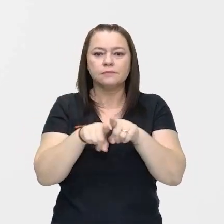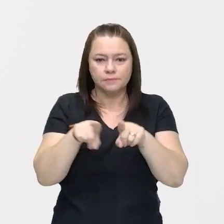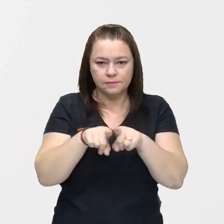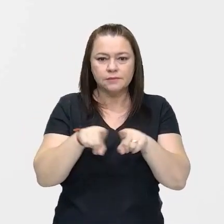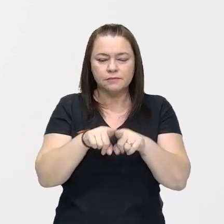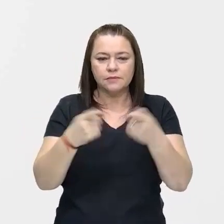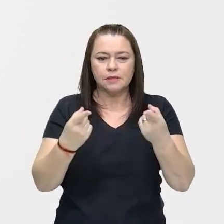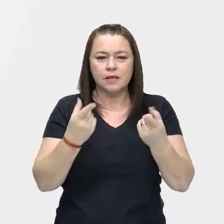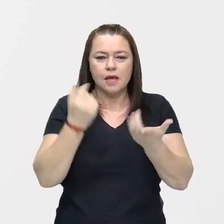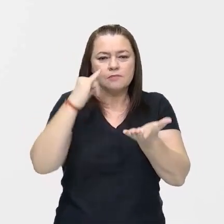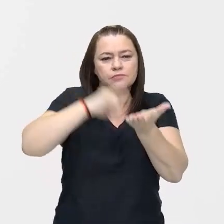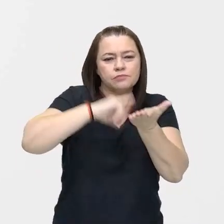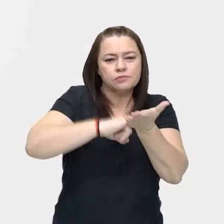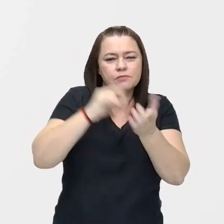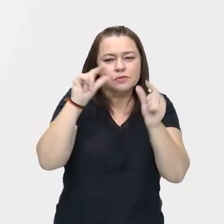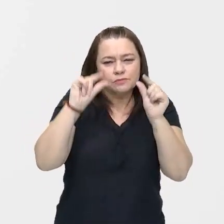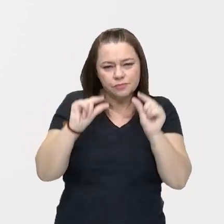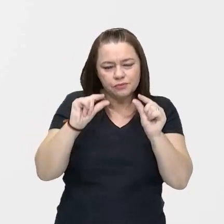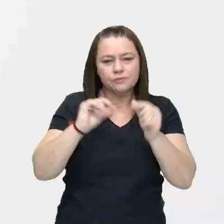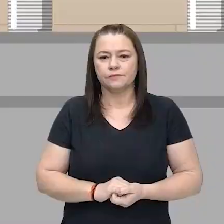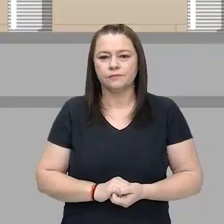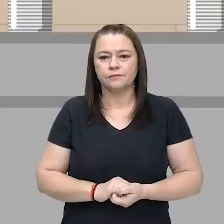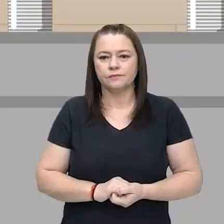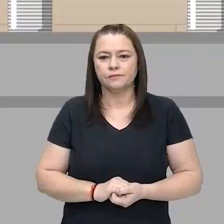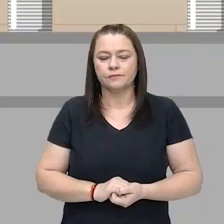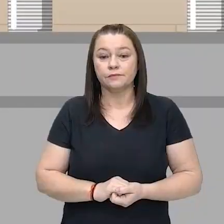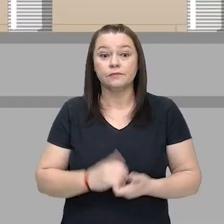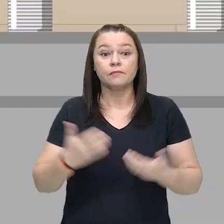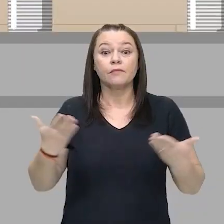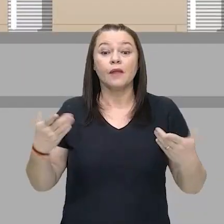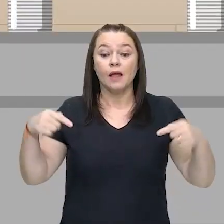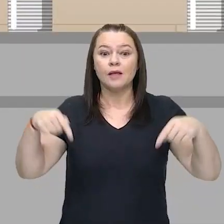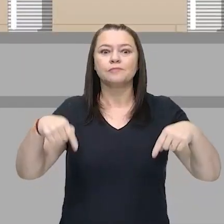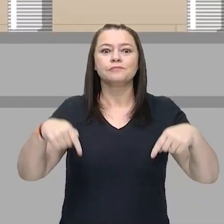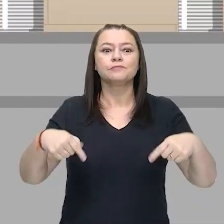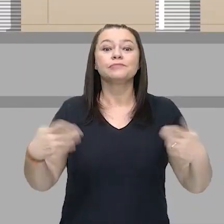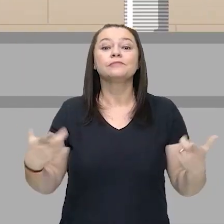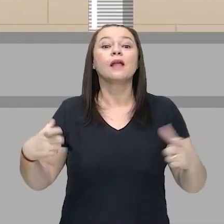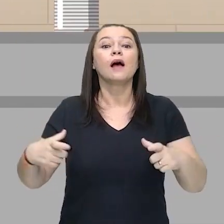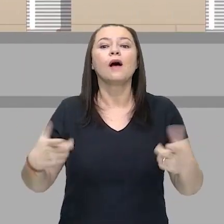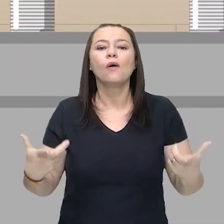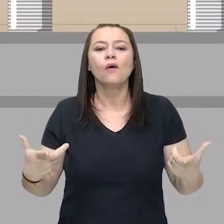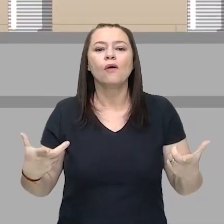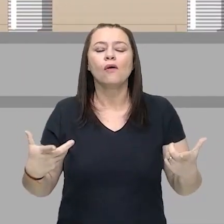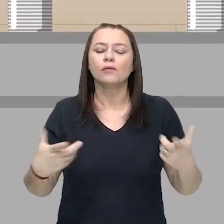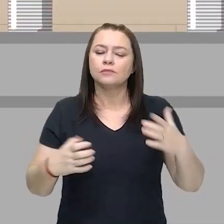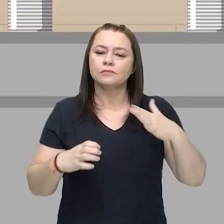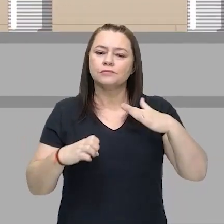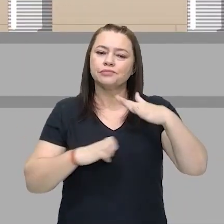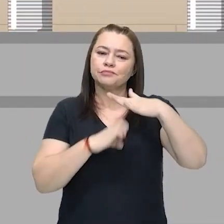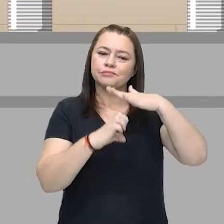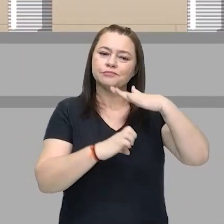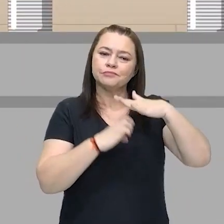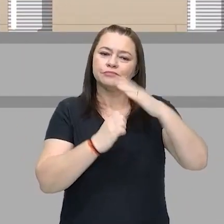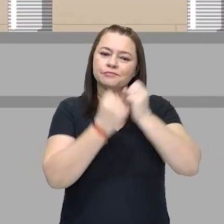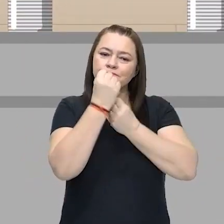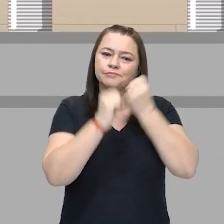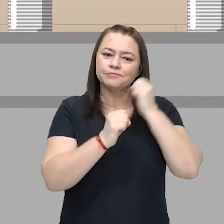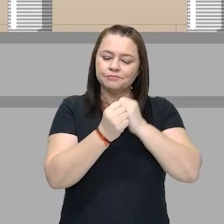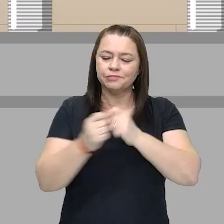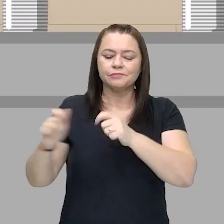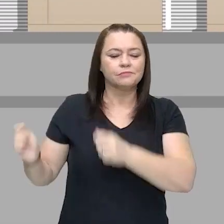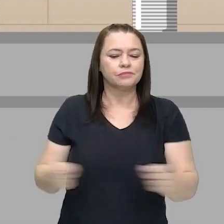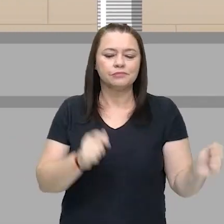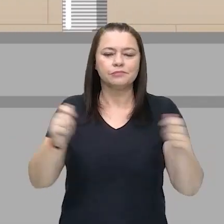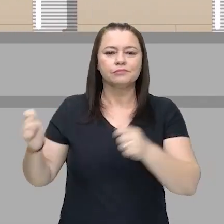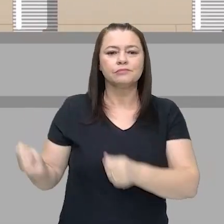especiais. Olha aqui para mim. E olha onde nós estamos, no meio de uma linha de produção. Rapaz, o